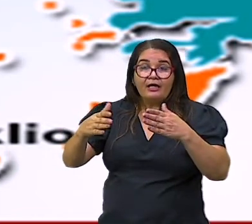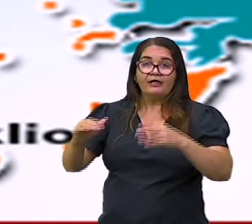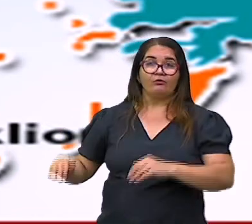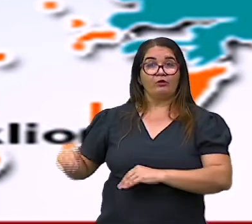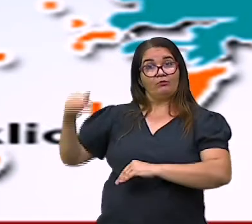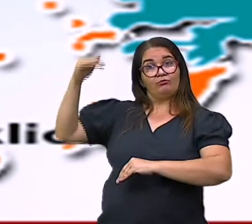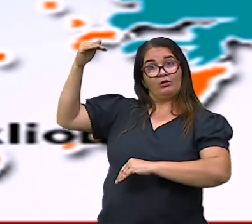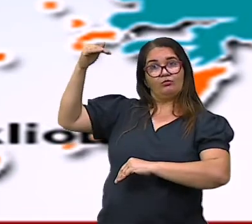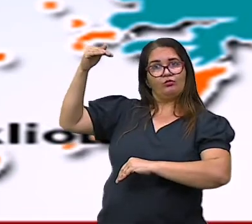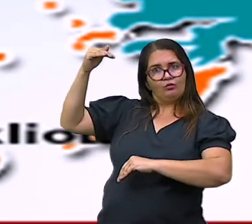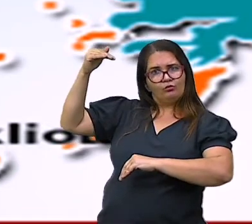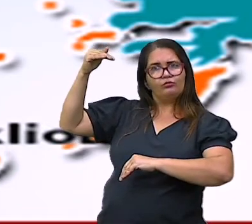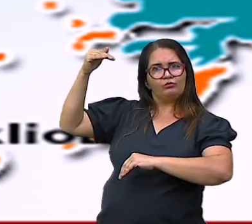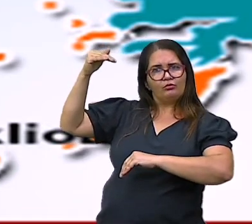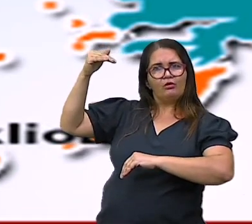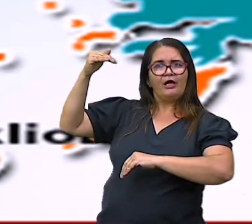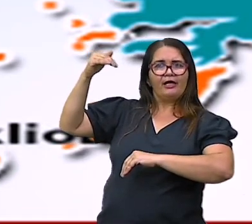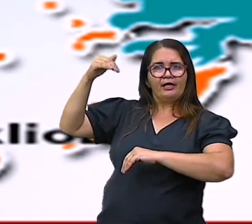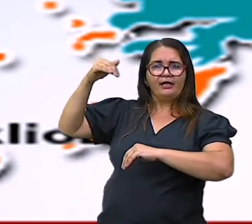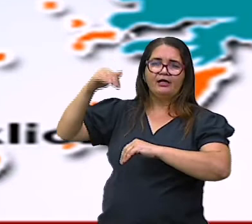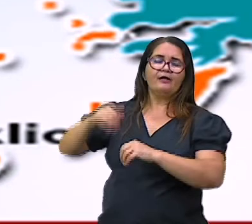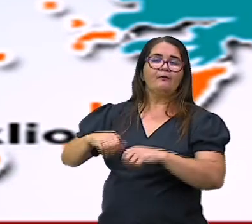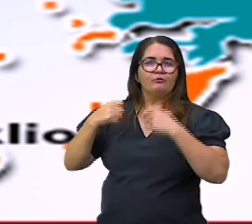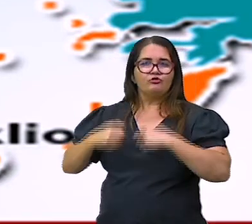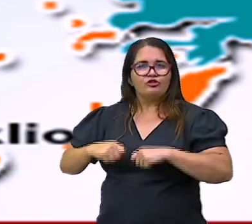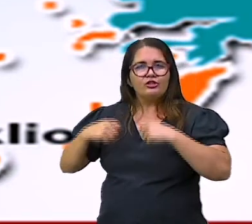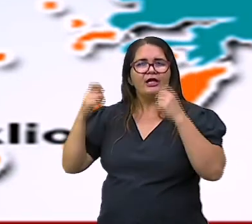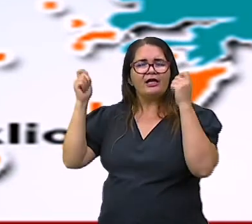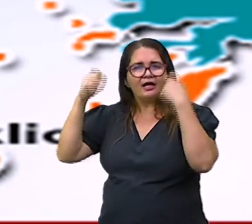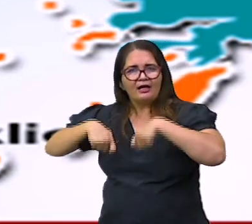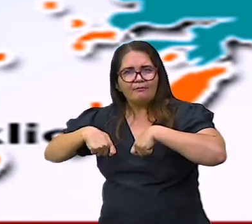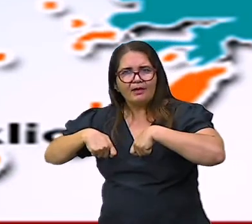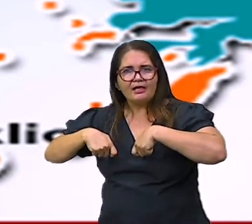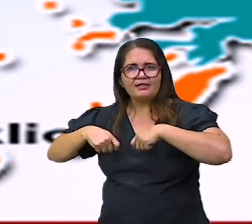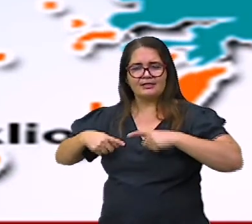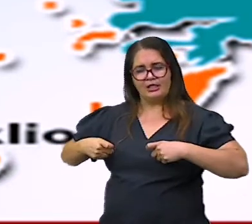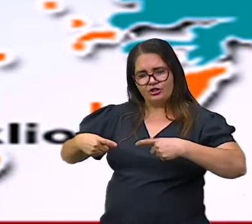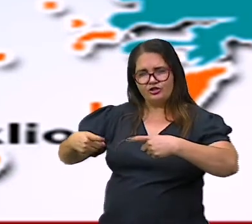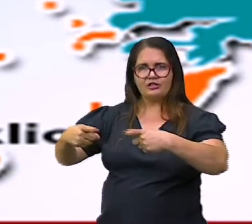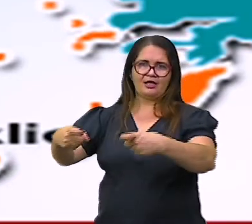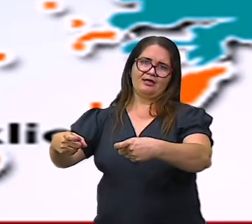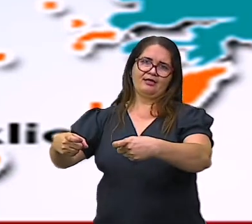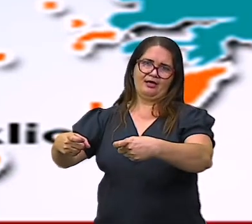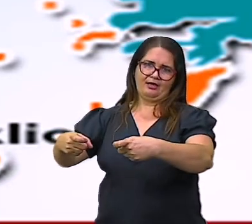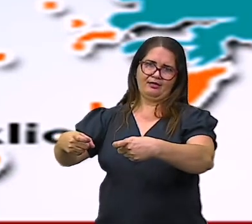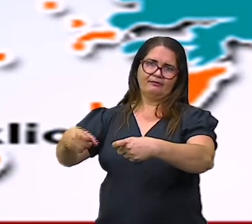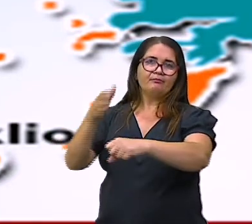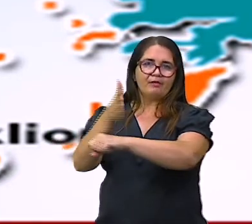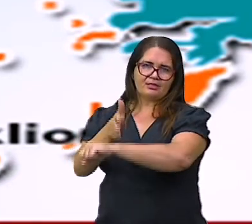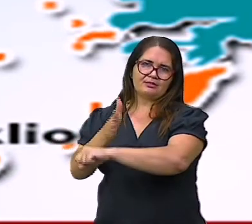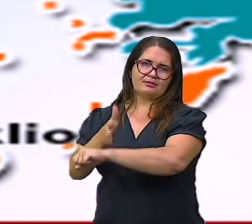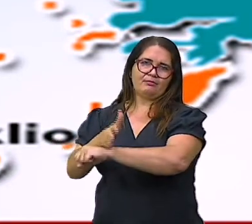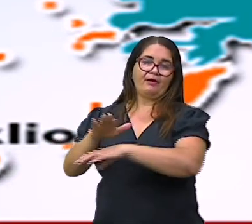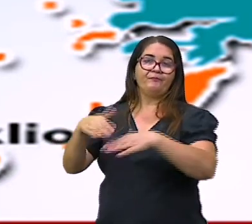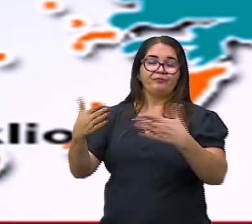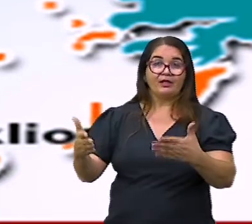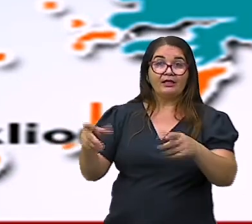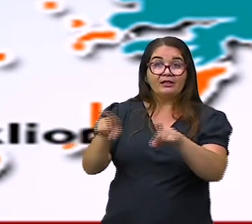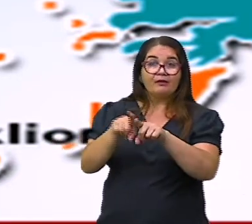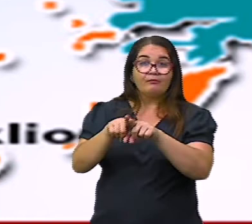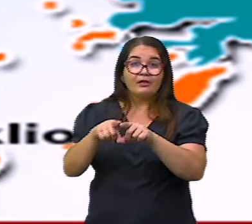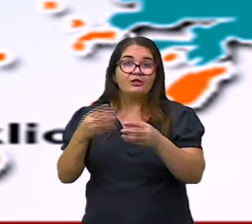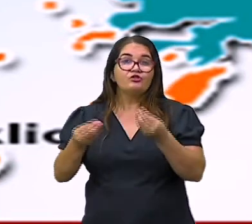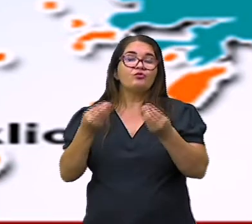grande parte da população. Conhecido como os melhores guerreiros da Grécia, os espartanos utilizavam-se da